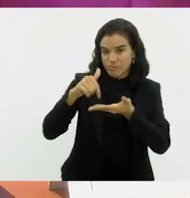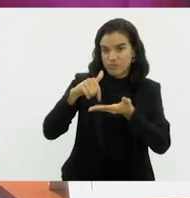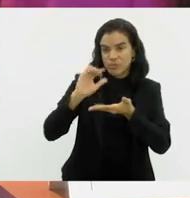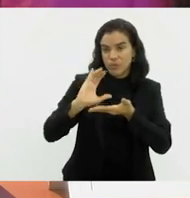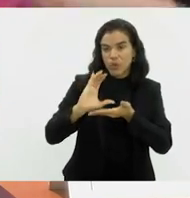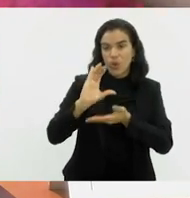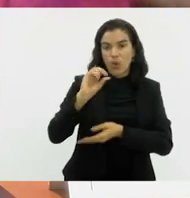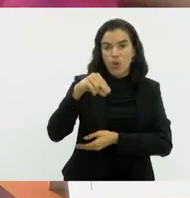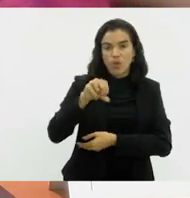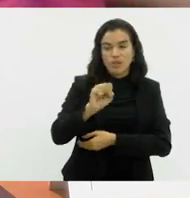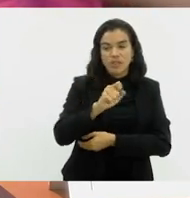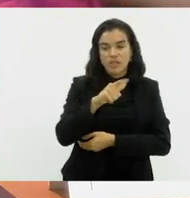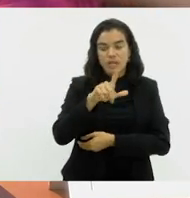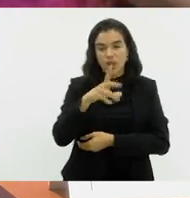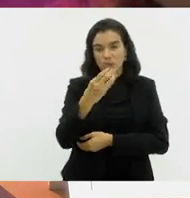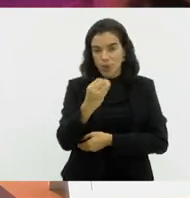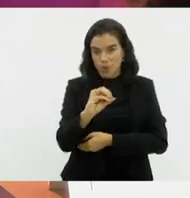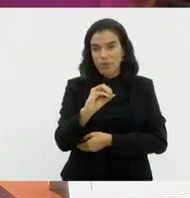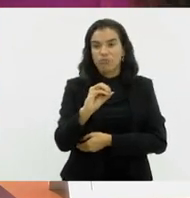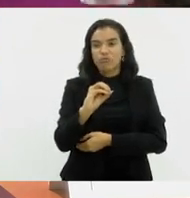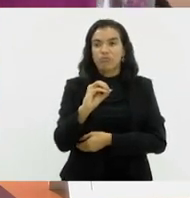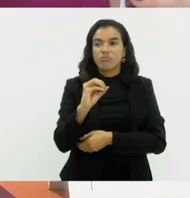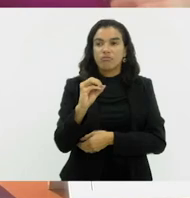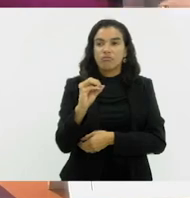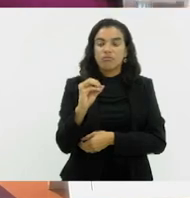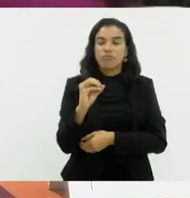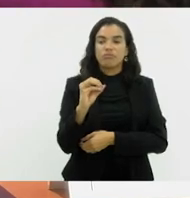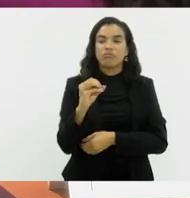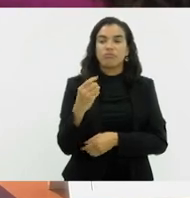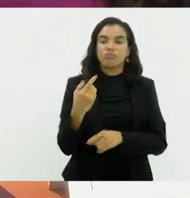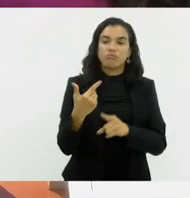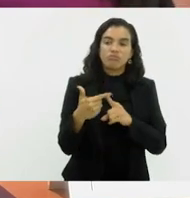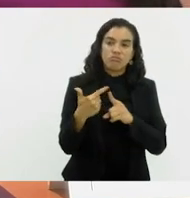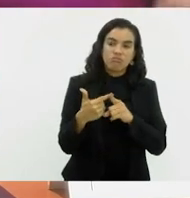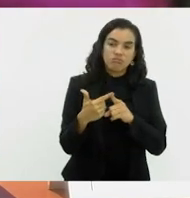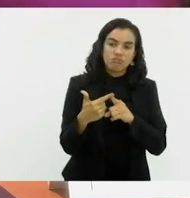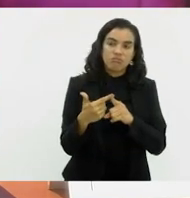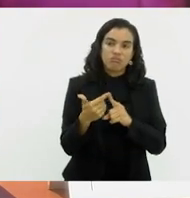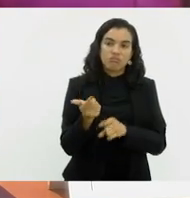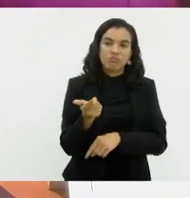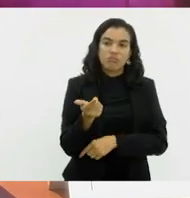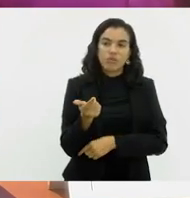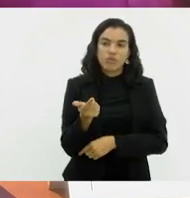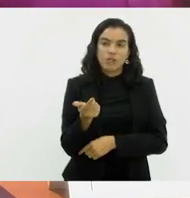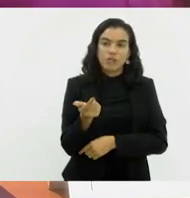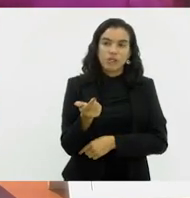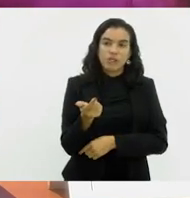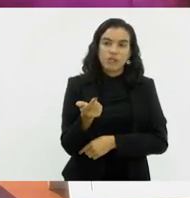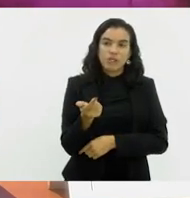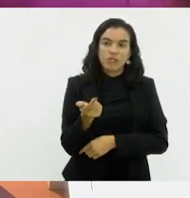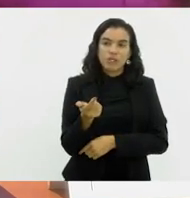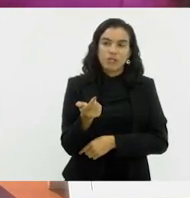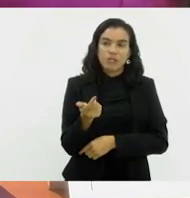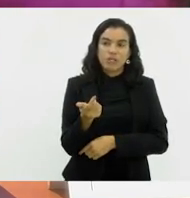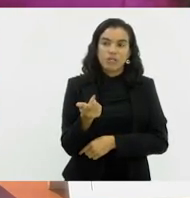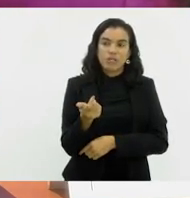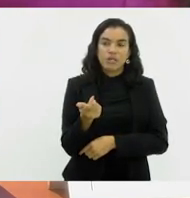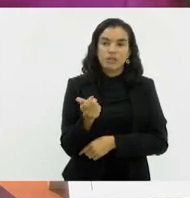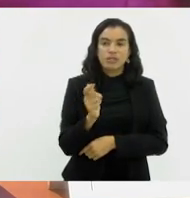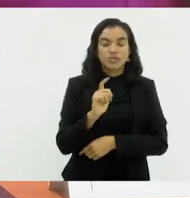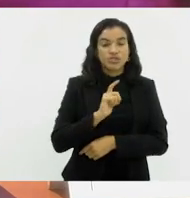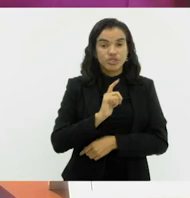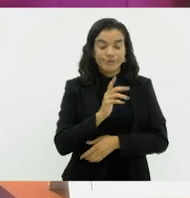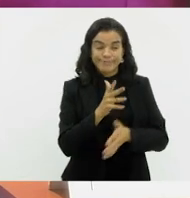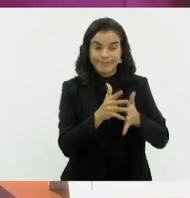Conselho Estadual de Saúde, na verdade, que ele estava, de alguma forma, fazendo uma confusão